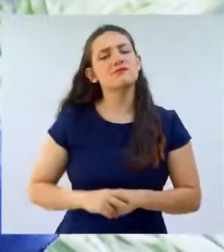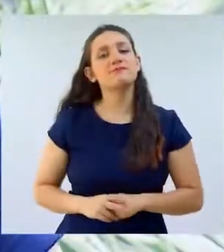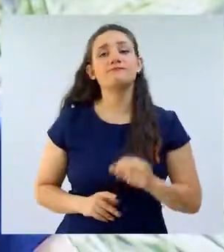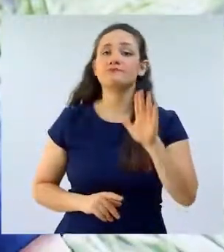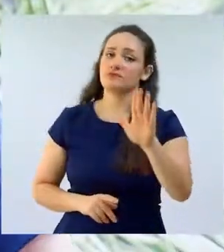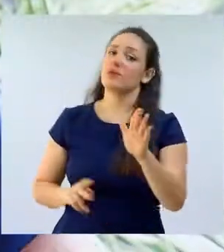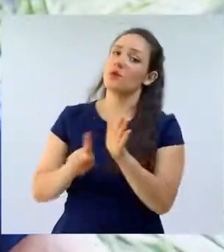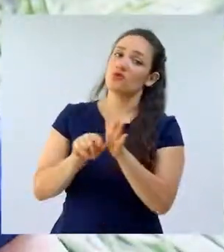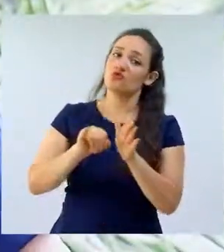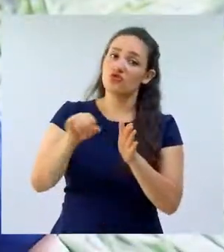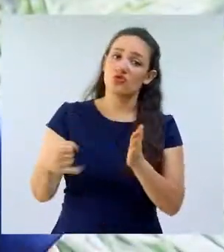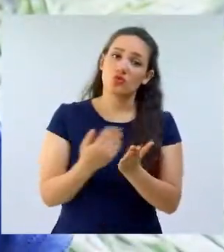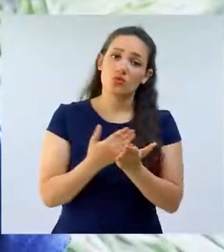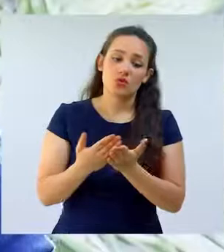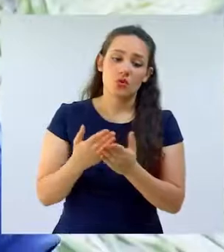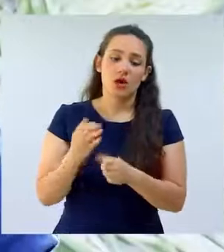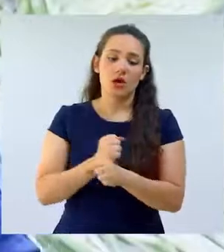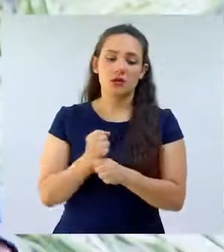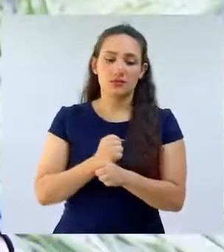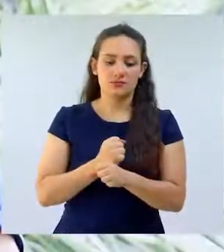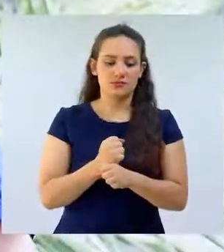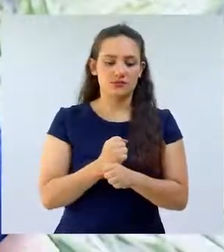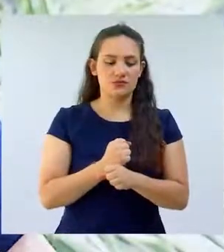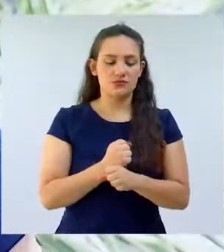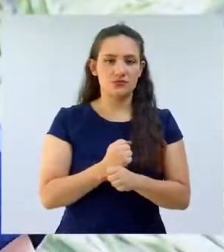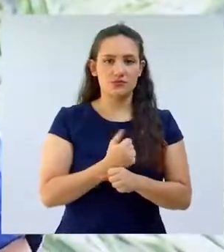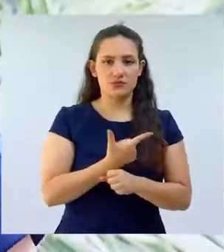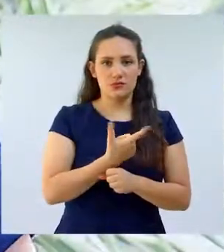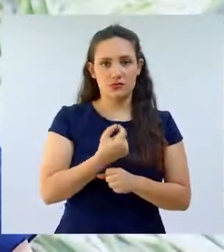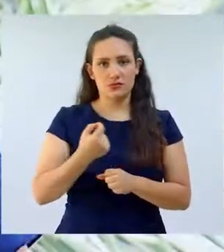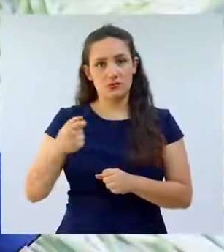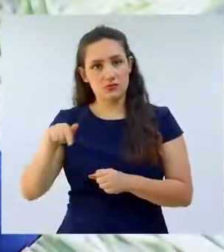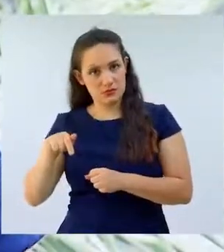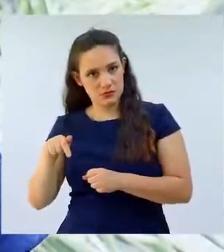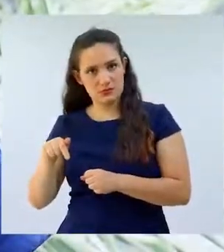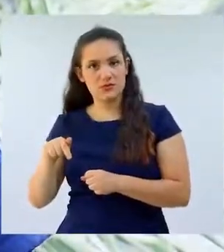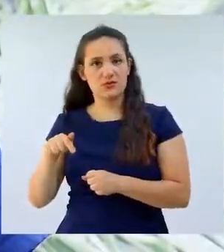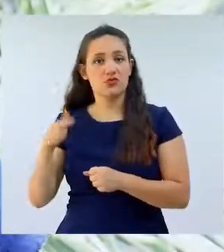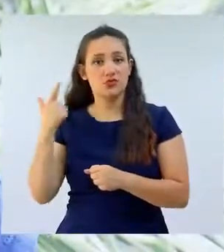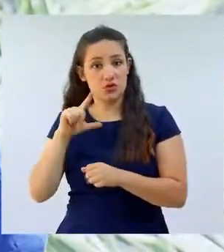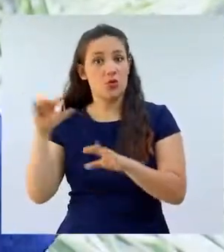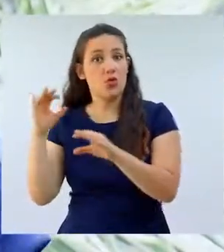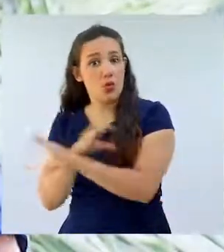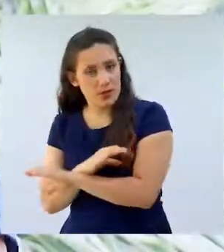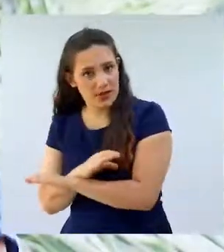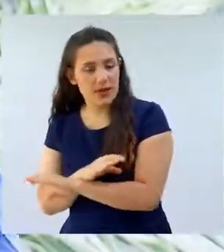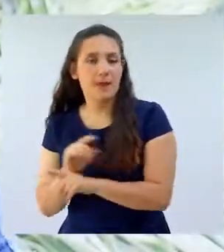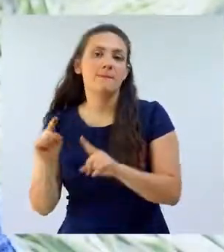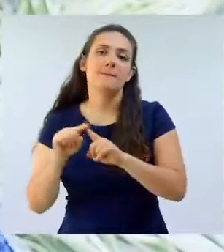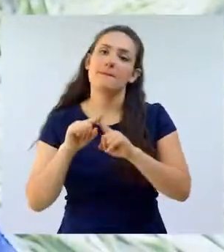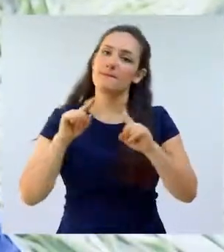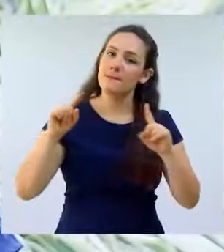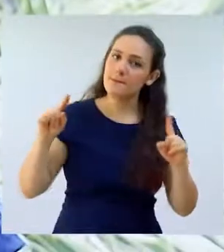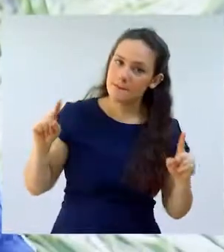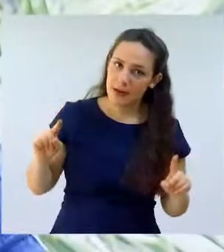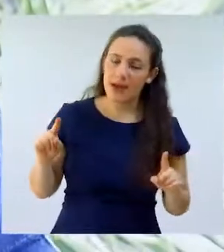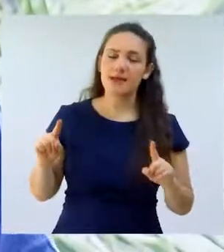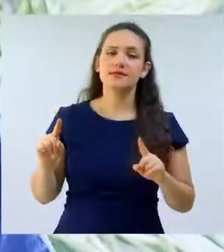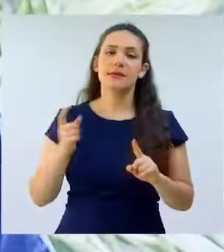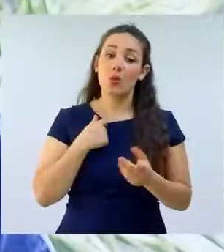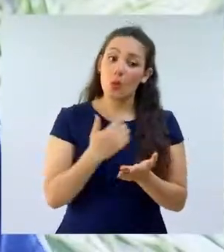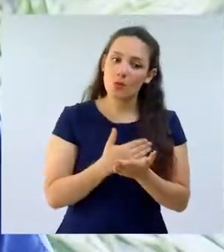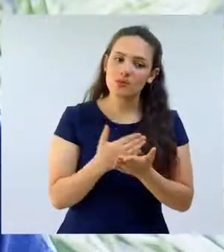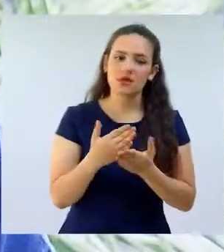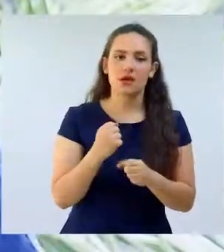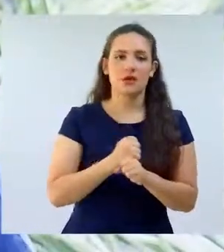projeto em 2000. Tá? Nós fomos conseguir realizar ele em 2007. Essa já foi uma proposta